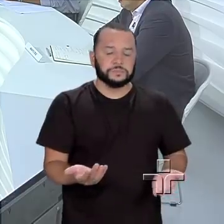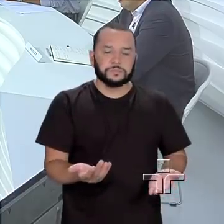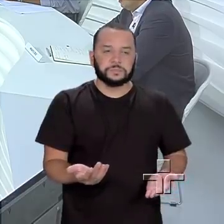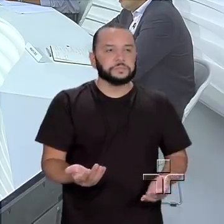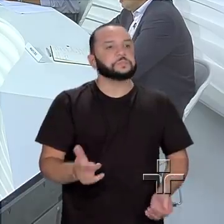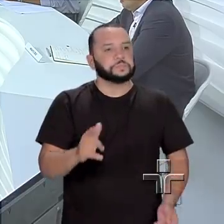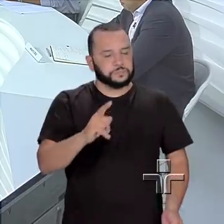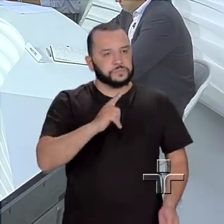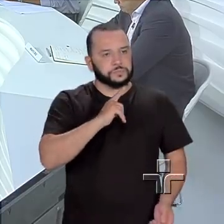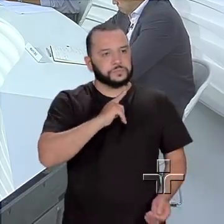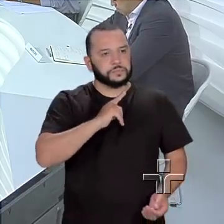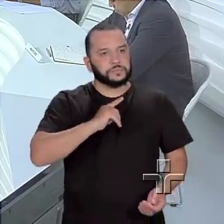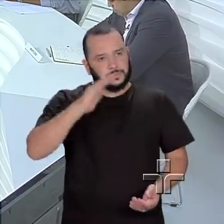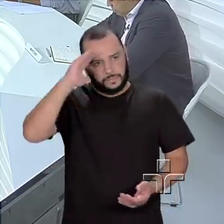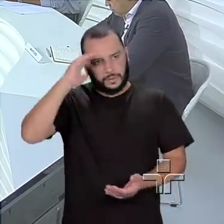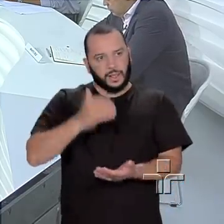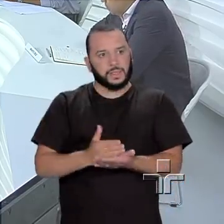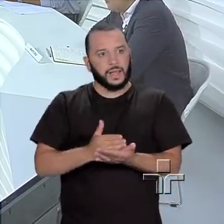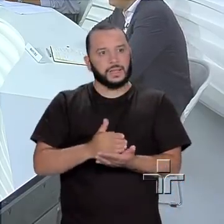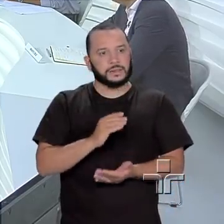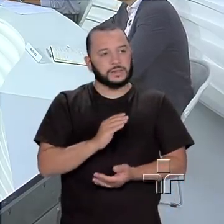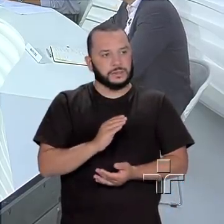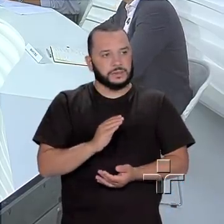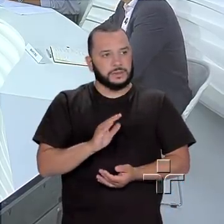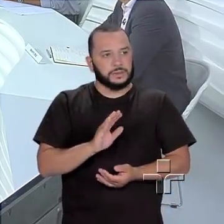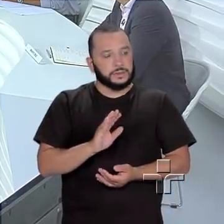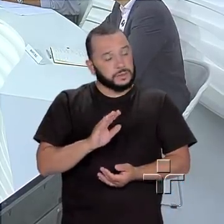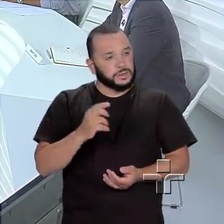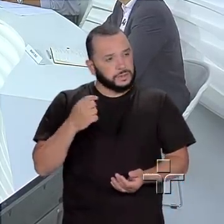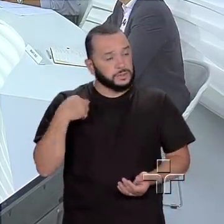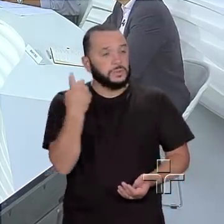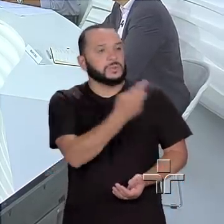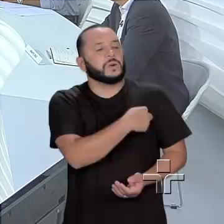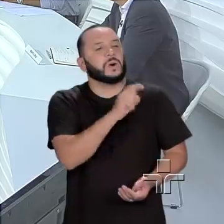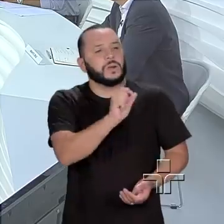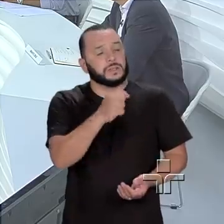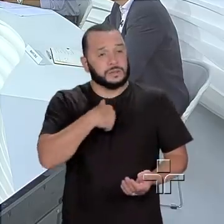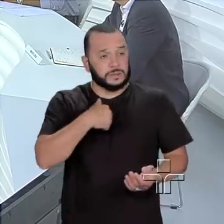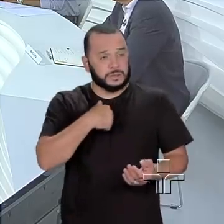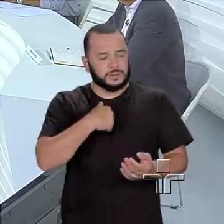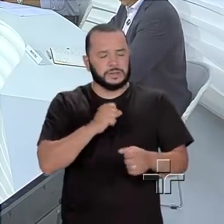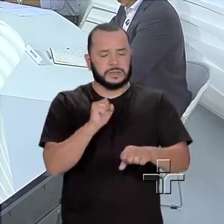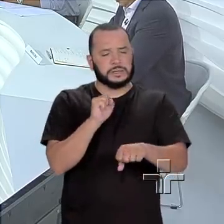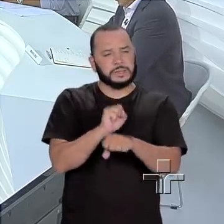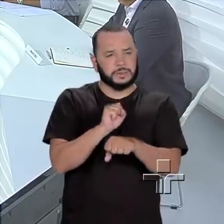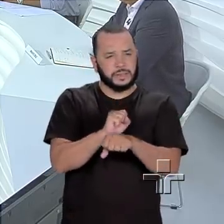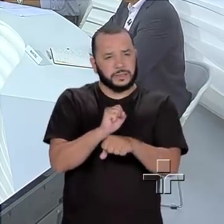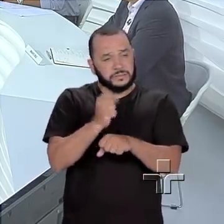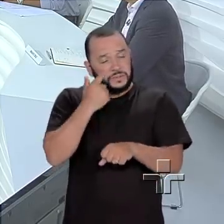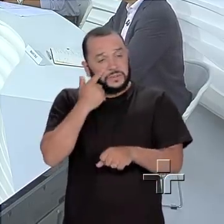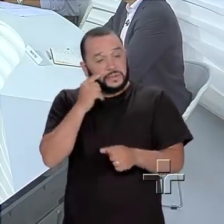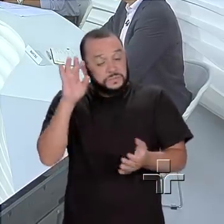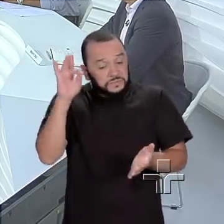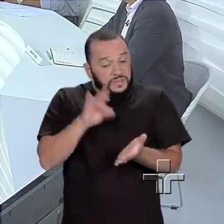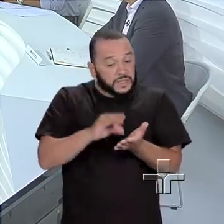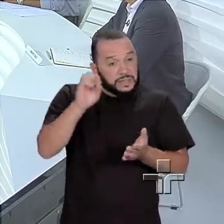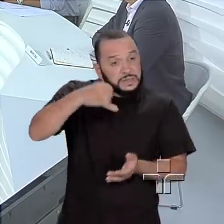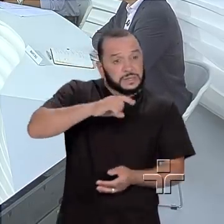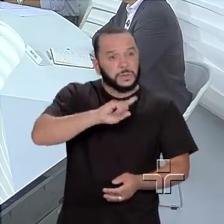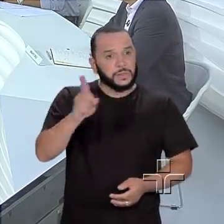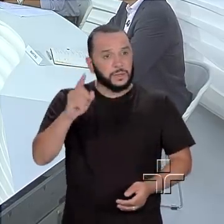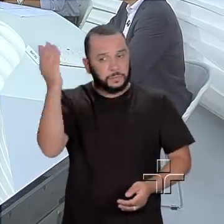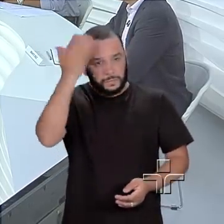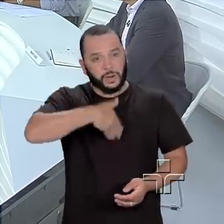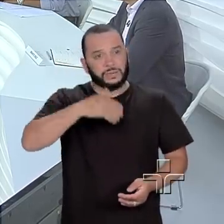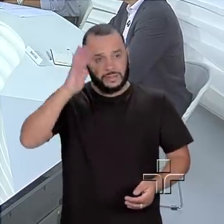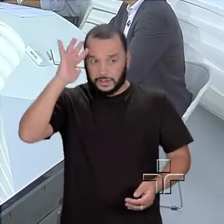uma tese que a gente vai precisar esperar algum tempo para ver se ela é verdade ou não, de que, no